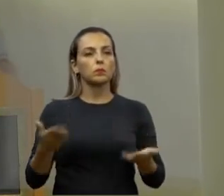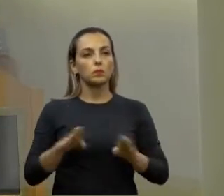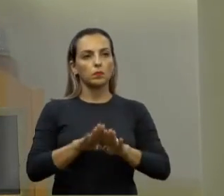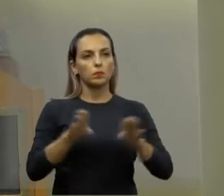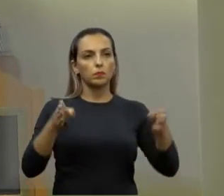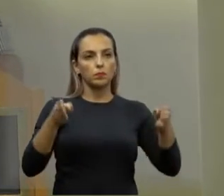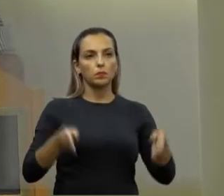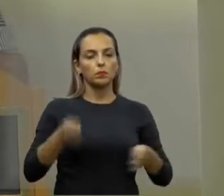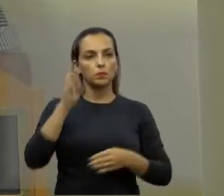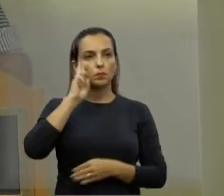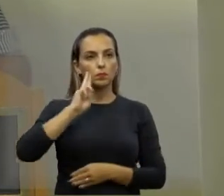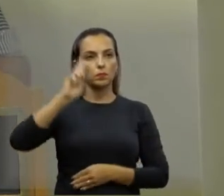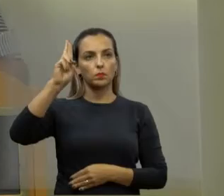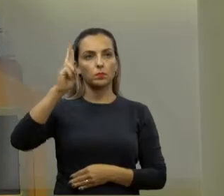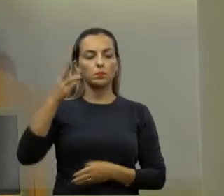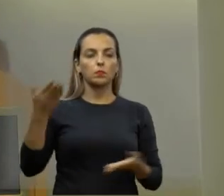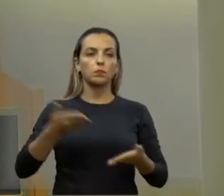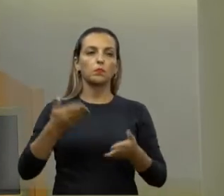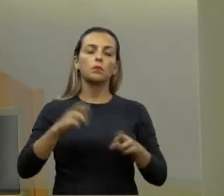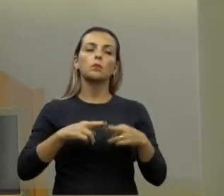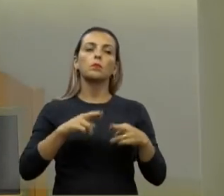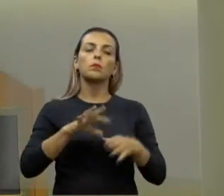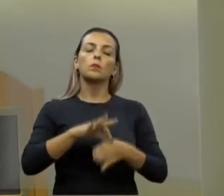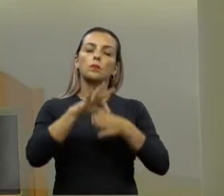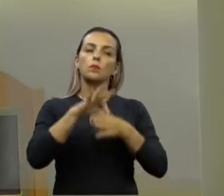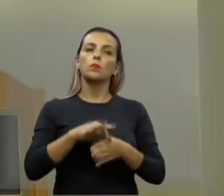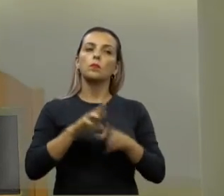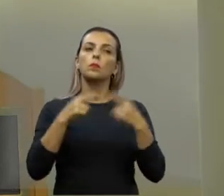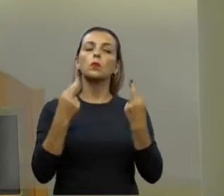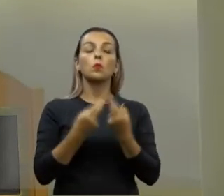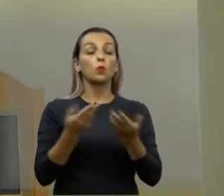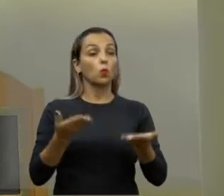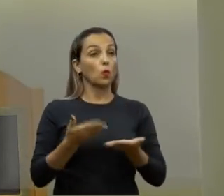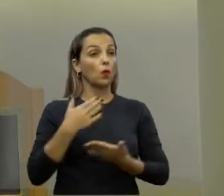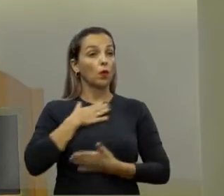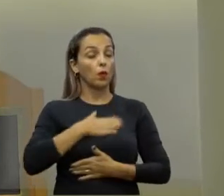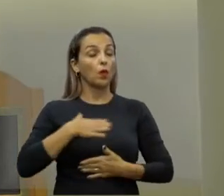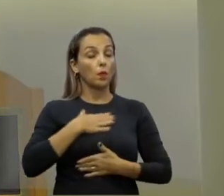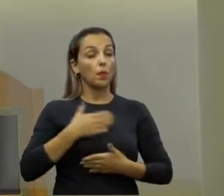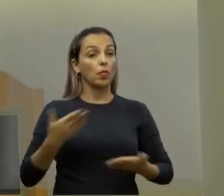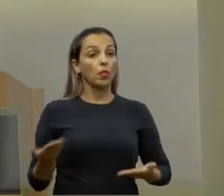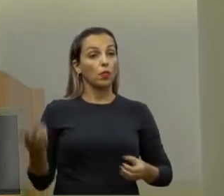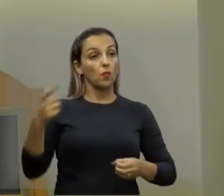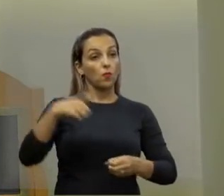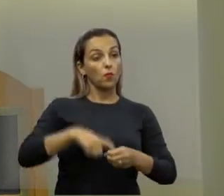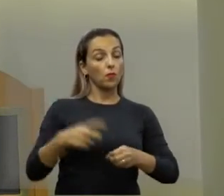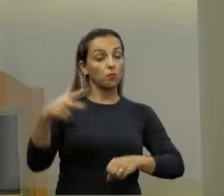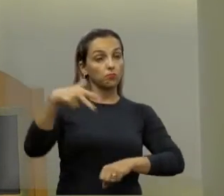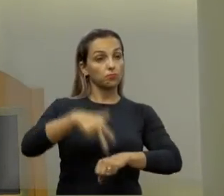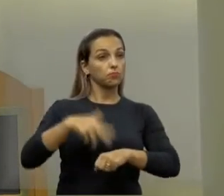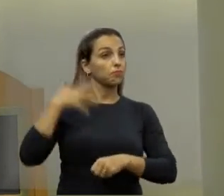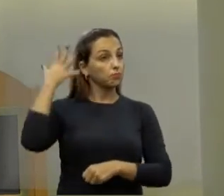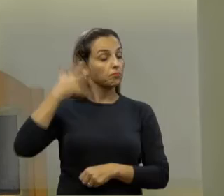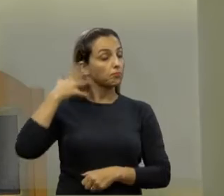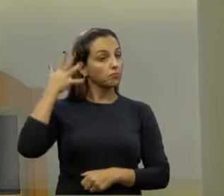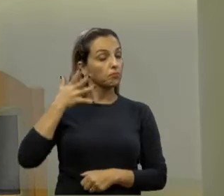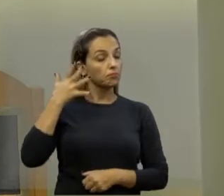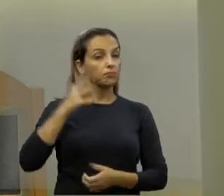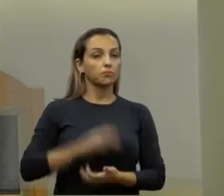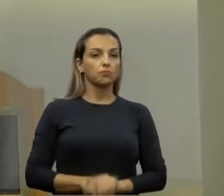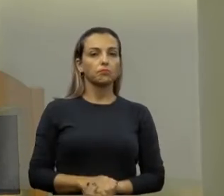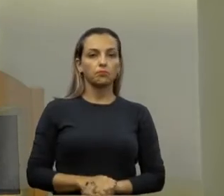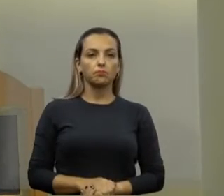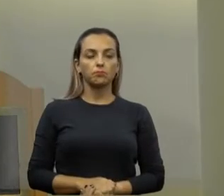diretora que está dirigindo as sessões no dia de hoje é sempre um prazer voltar a participar aqui da sessão